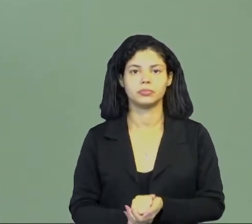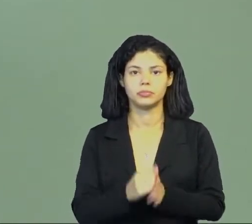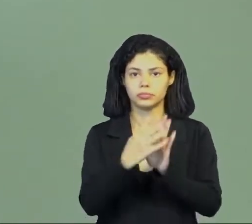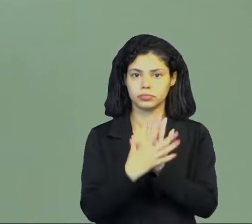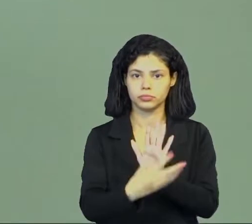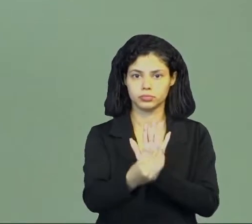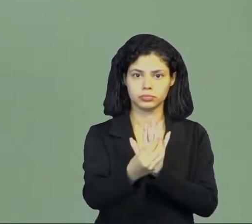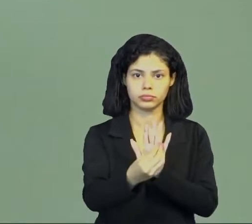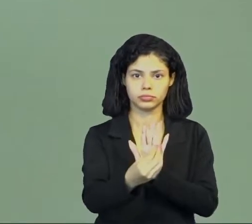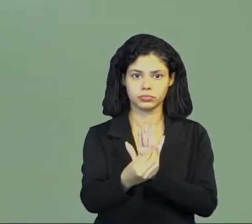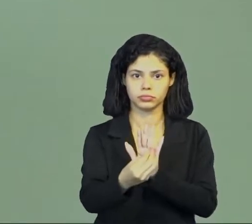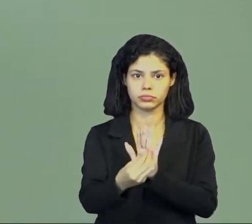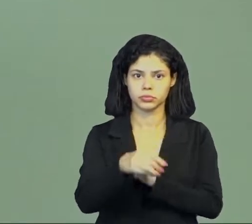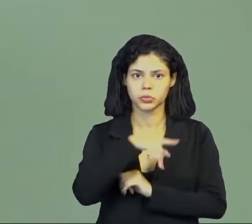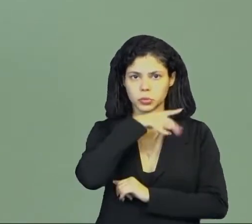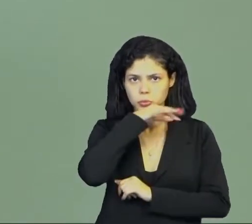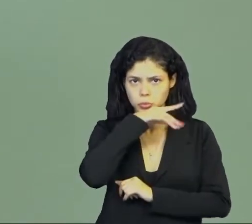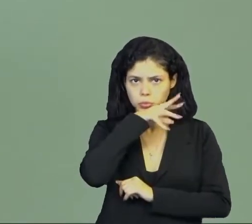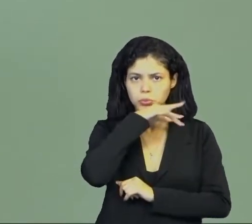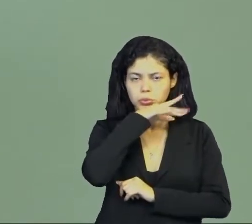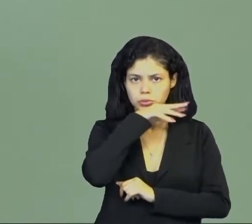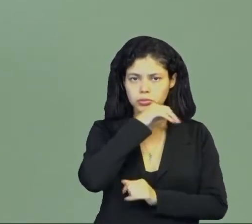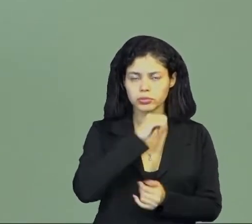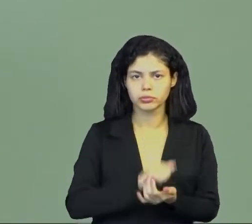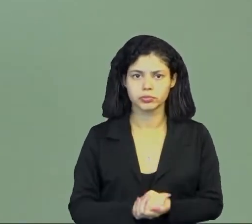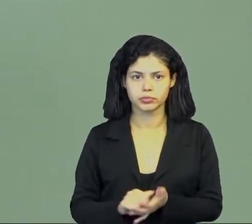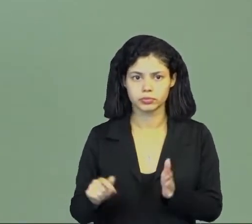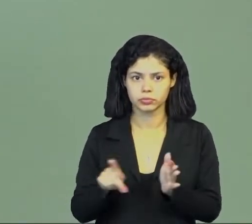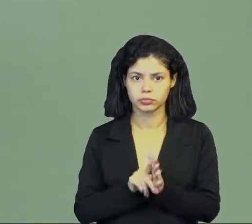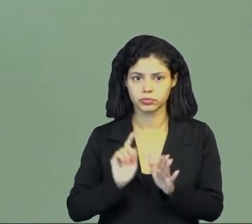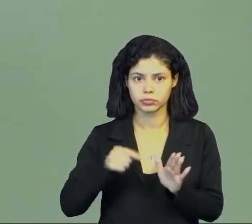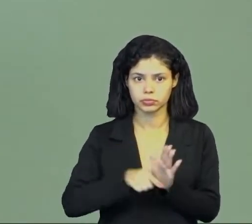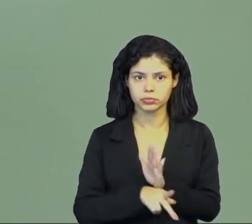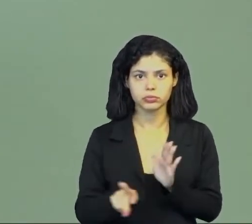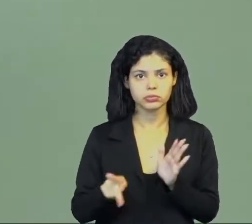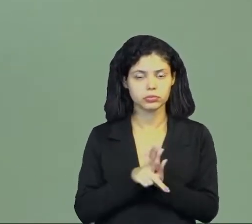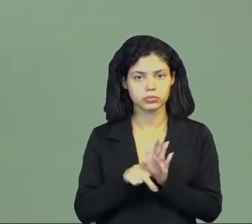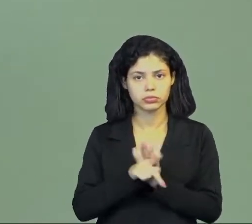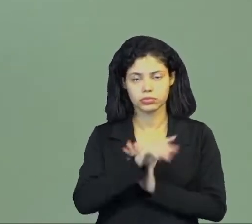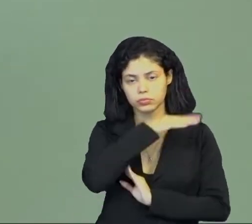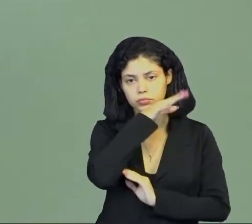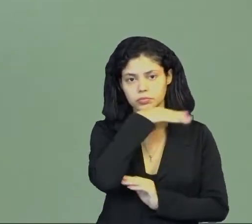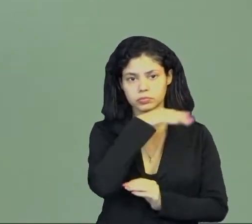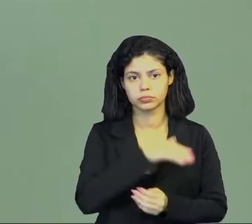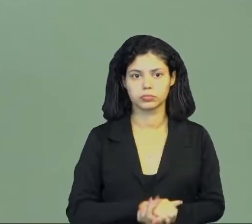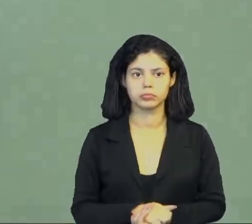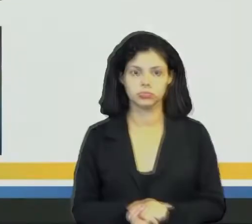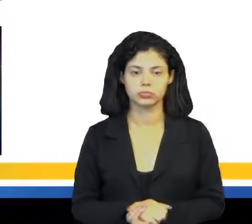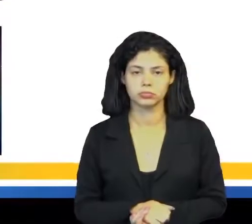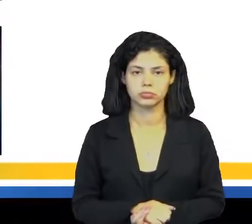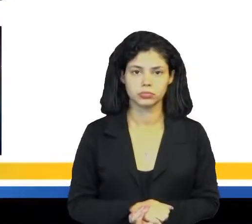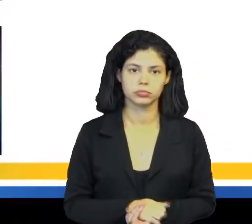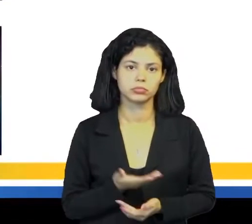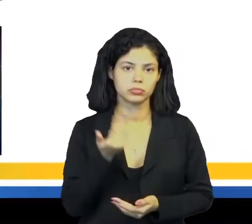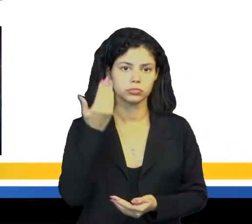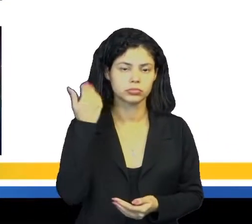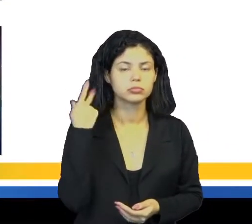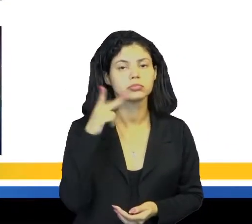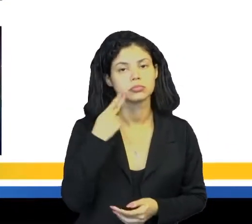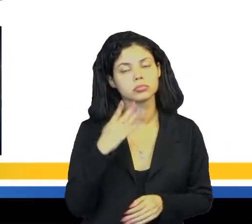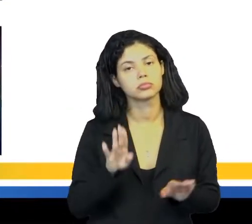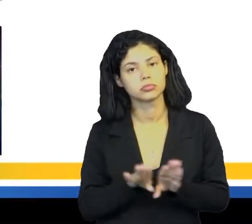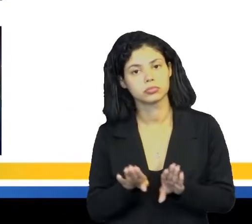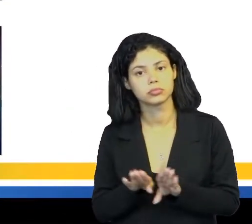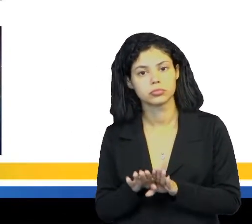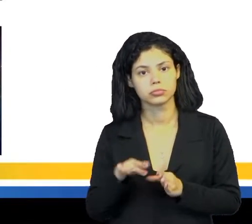repelir um ser maligno que está contido dentro daquele animal. Antigamente também se falava